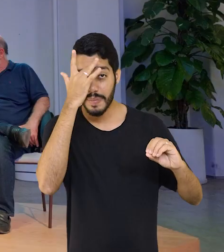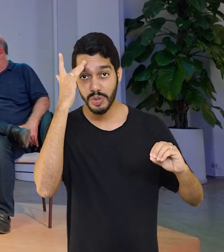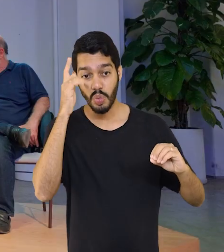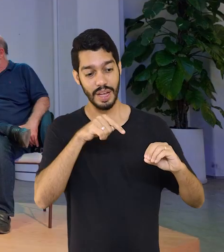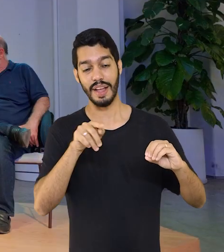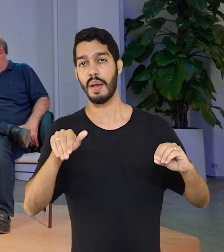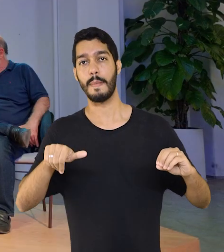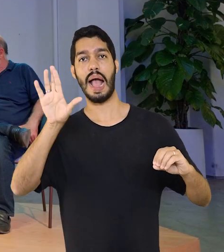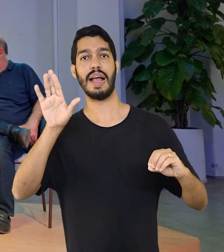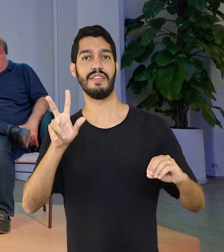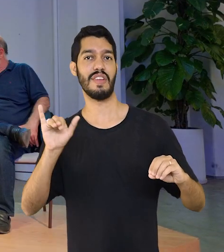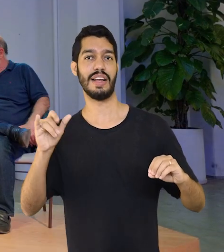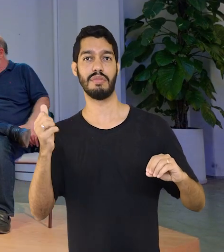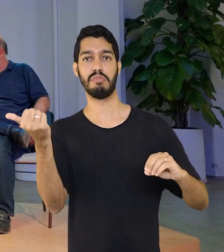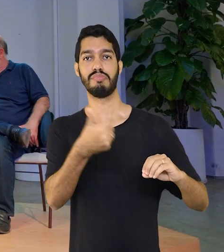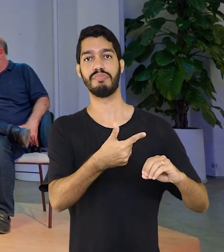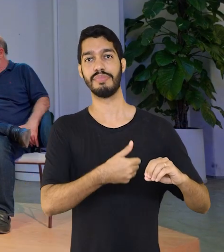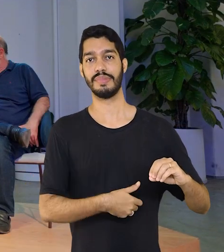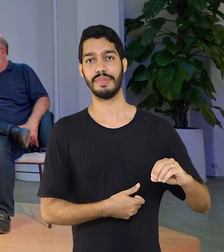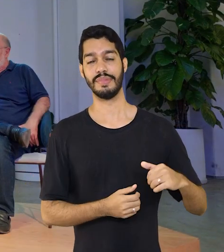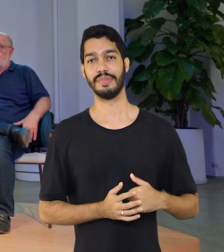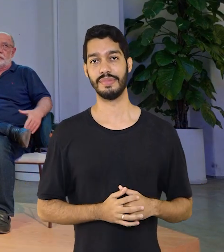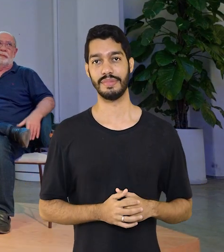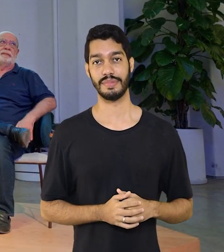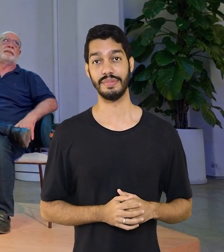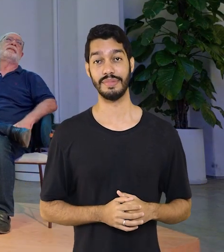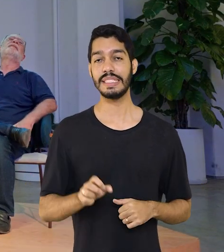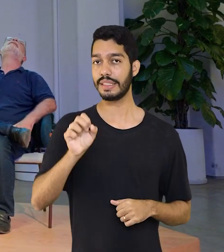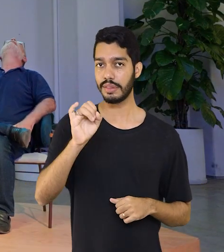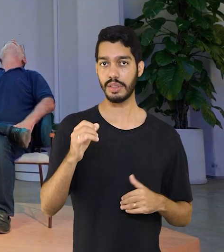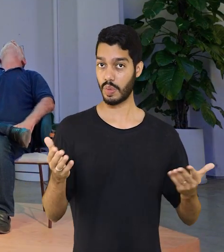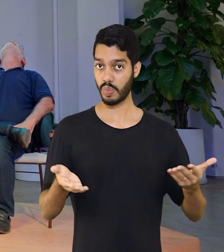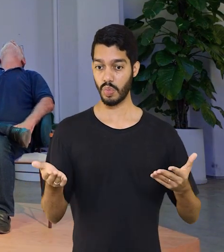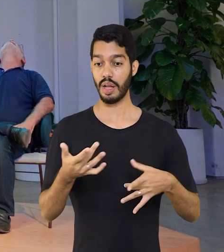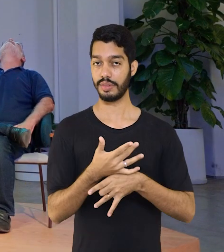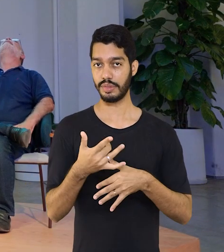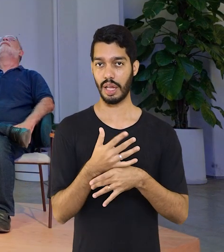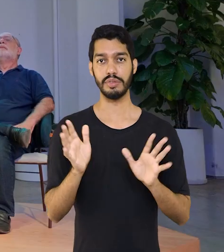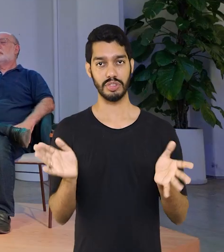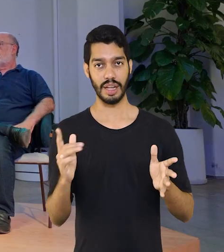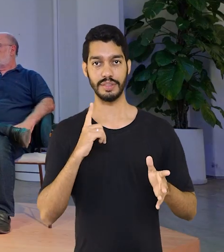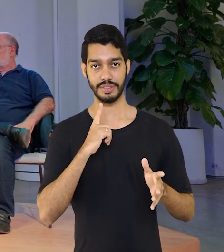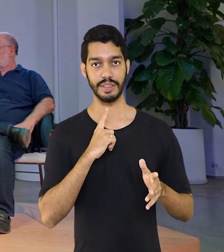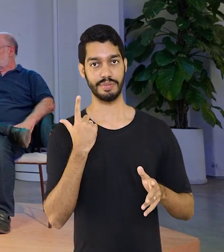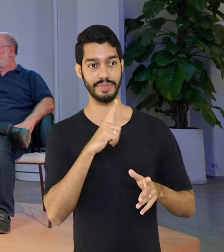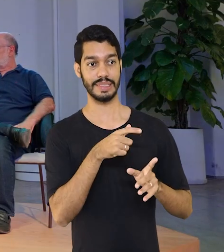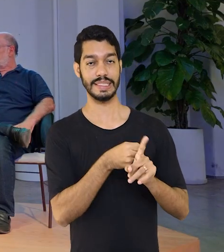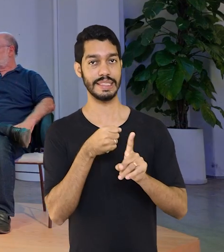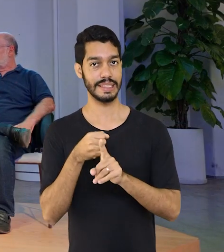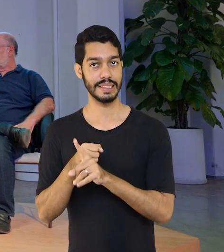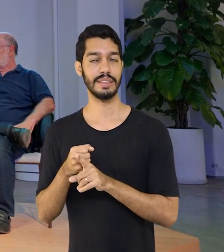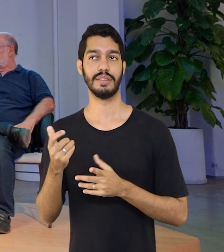do que gente no Brasil. Então, assim, se as cidades hoje em dia já estão enfrentando